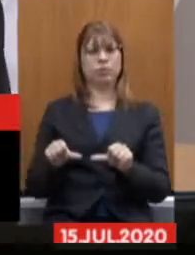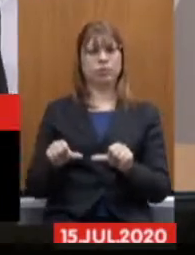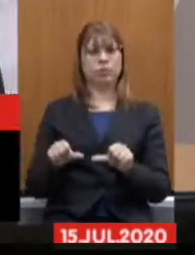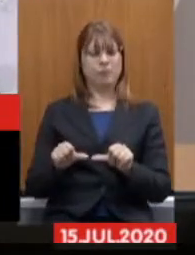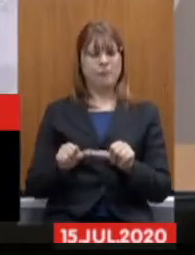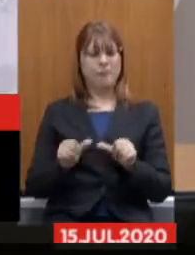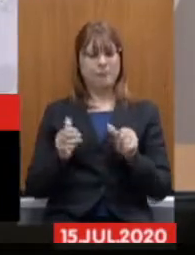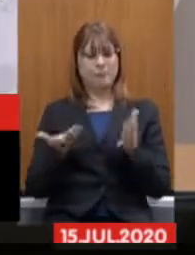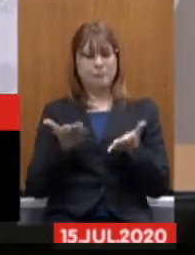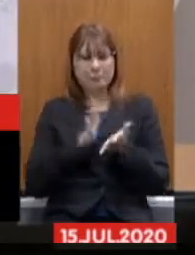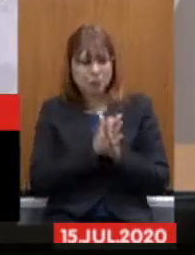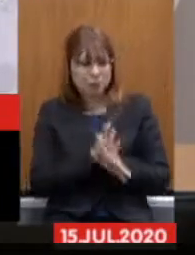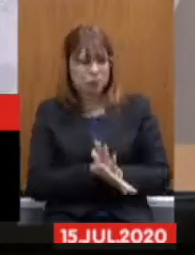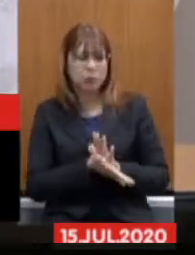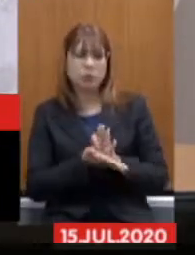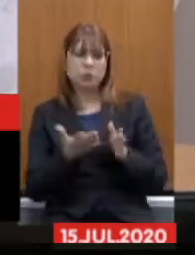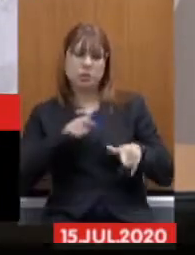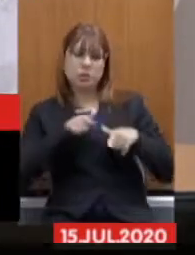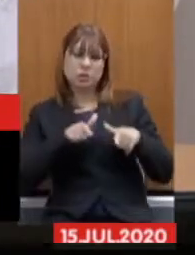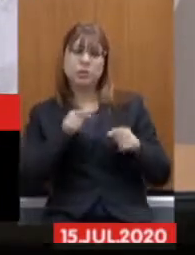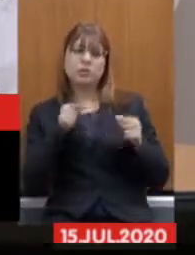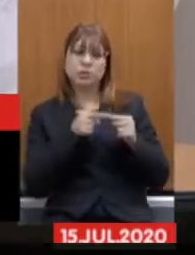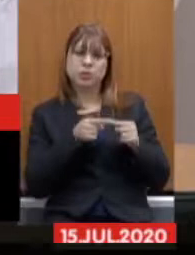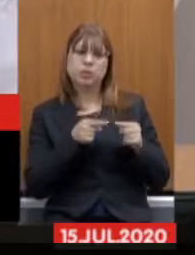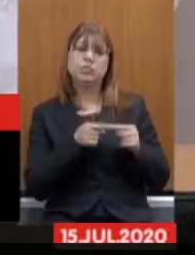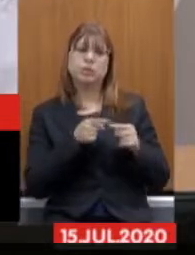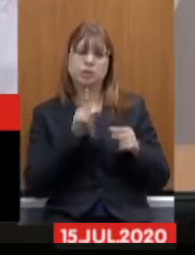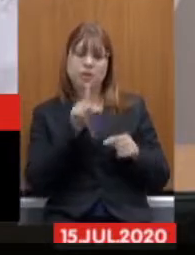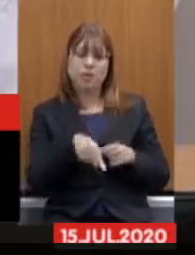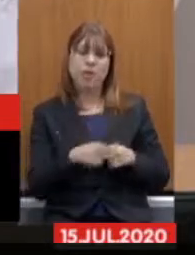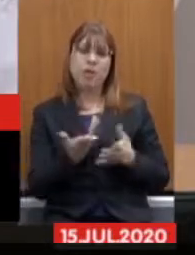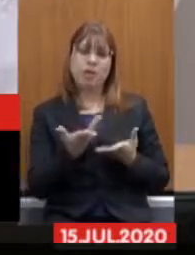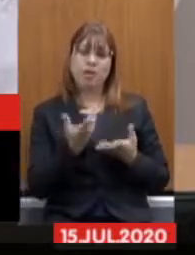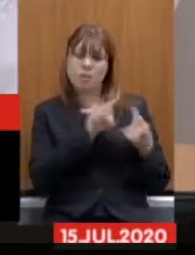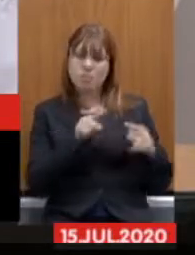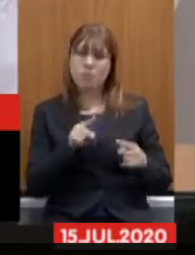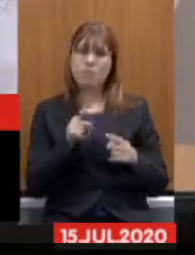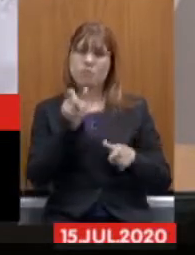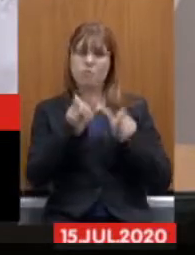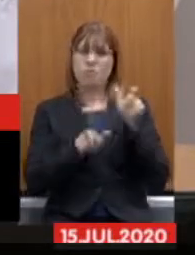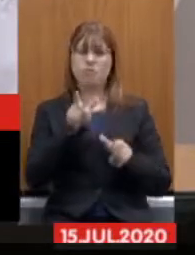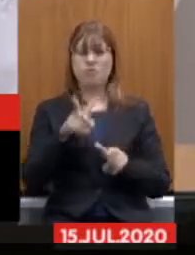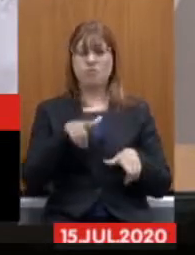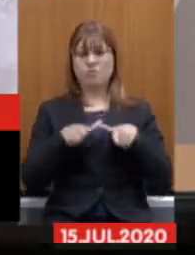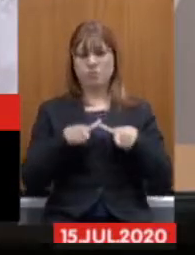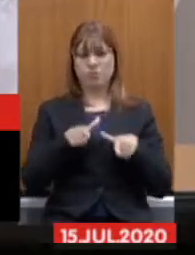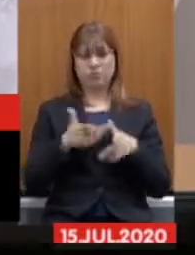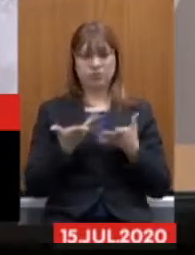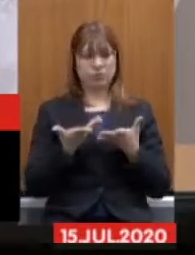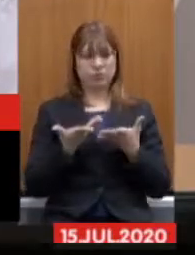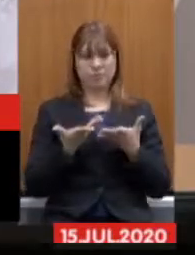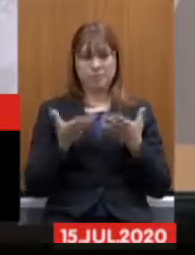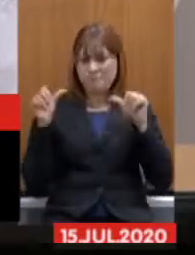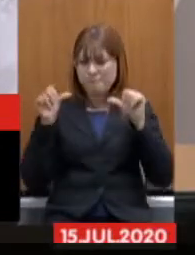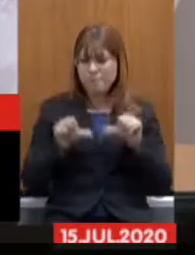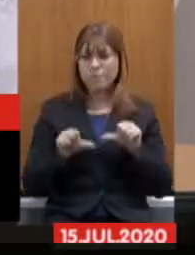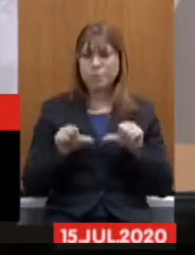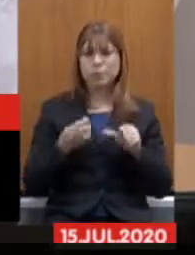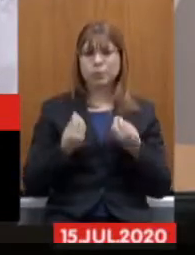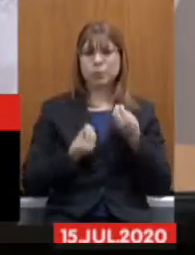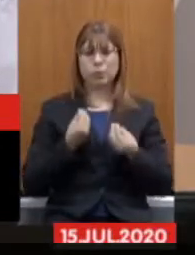precarização do serviço é aquela que atinge as relações de trabalho seu presente para agilizar as condições de trabalho